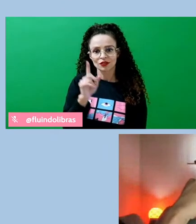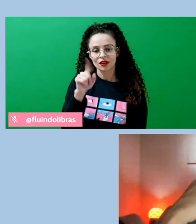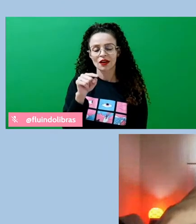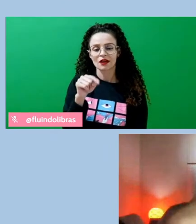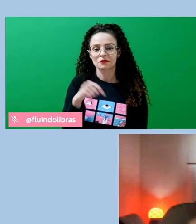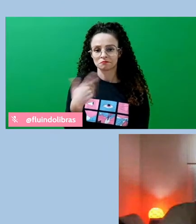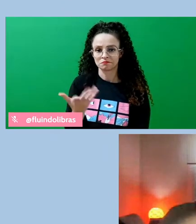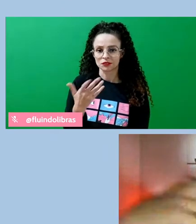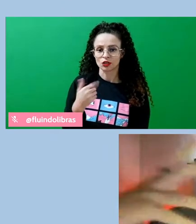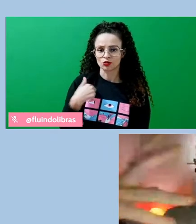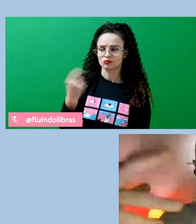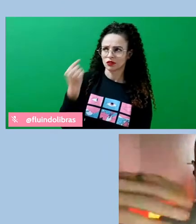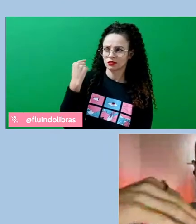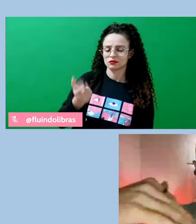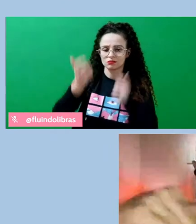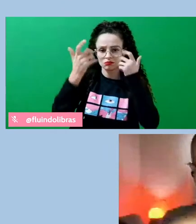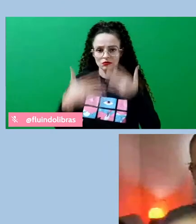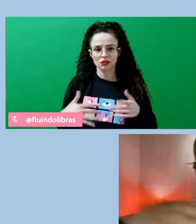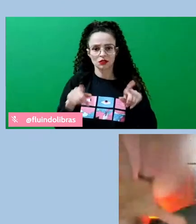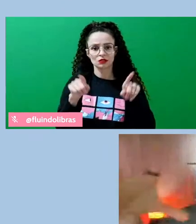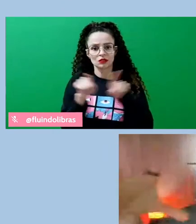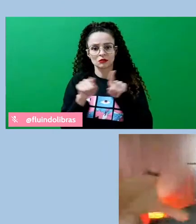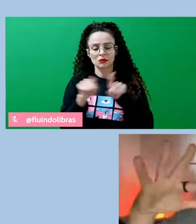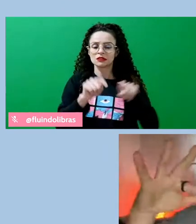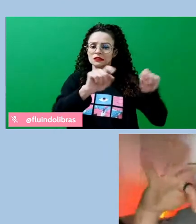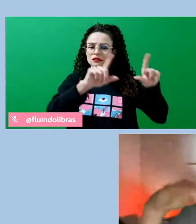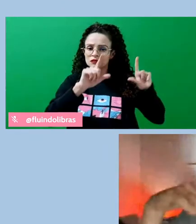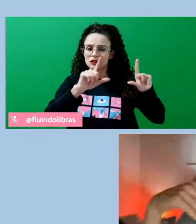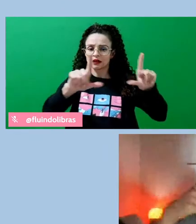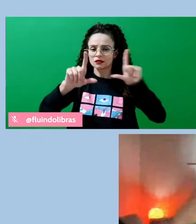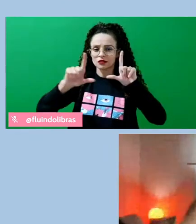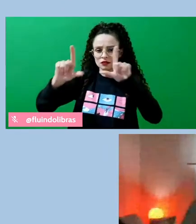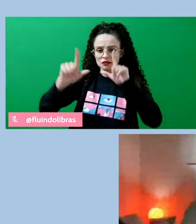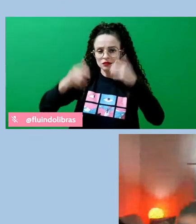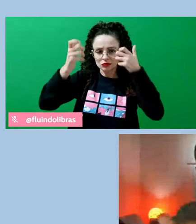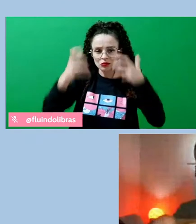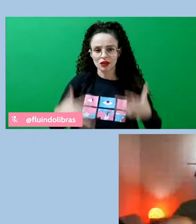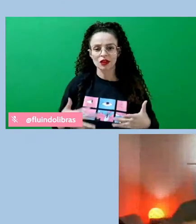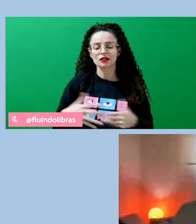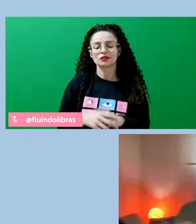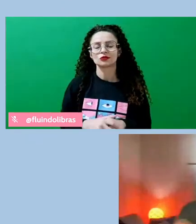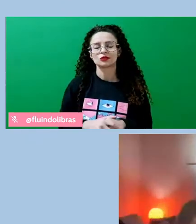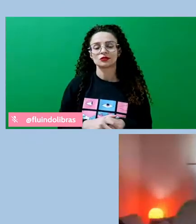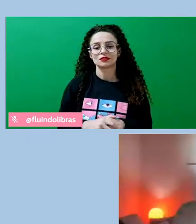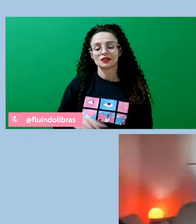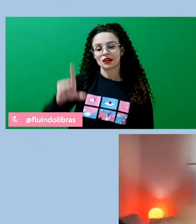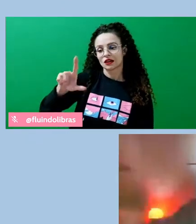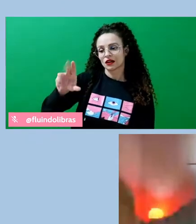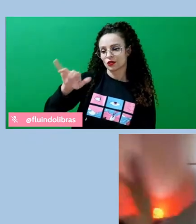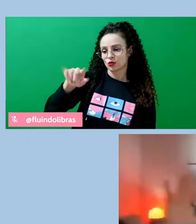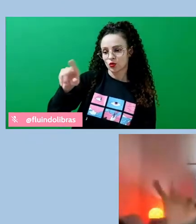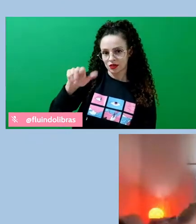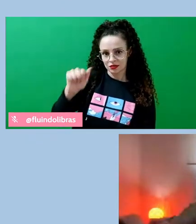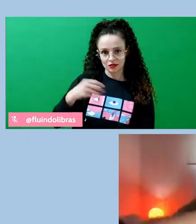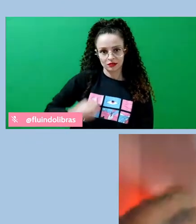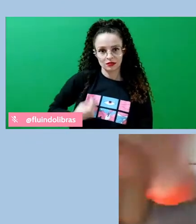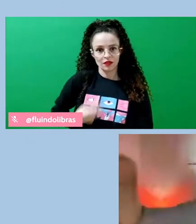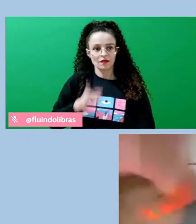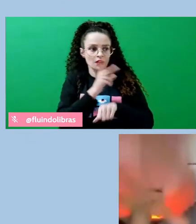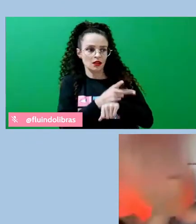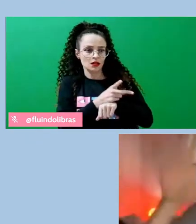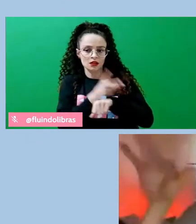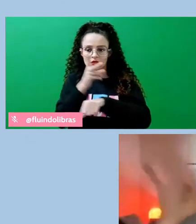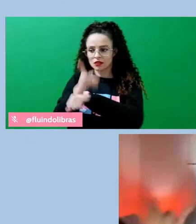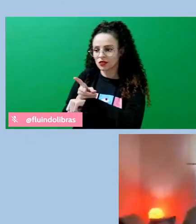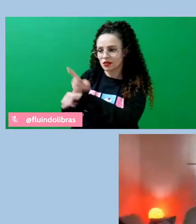isso esses dias também, era muito lindo ver essa cena sendo filmada, porque a gente tinha que sair do palco, porque quando a Luísa estava no bar filmando, tudo era campo, né?